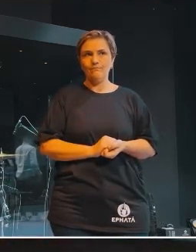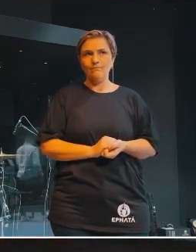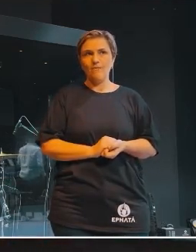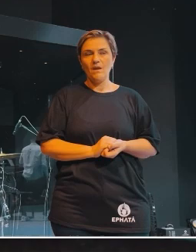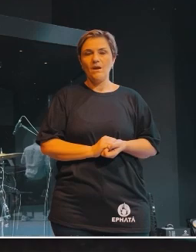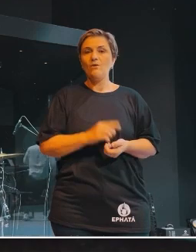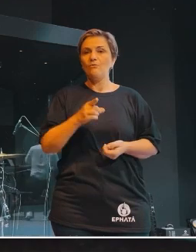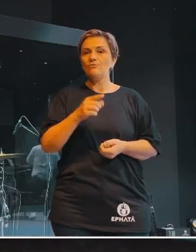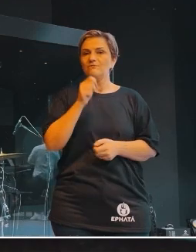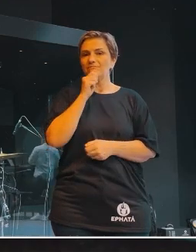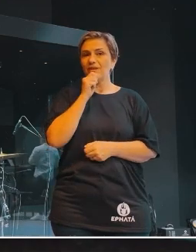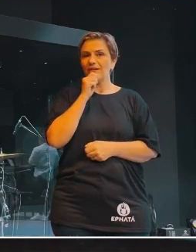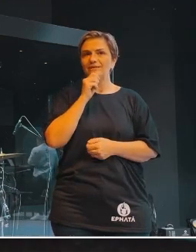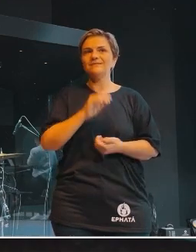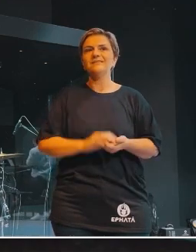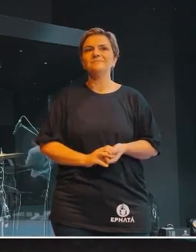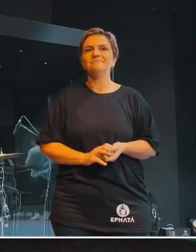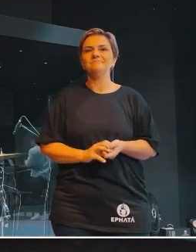Você ainda está aí?